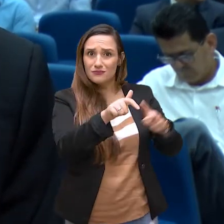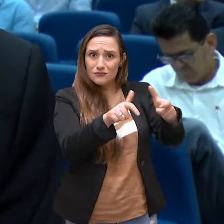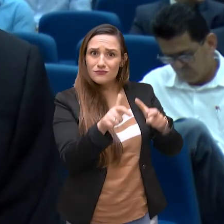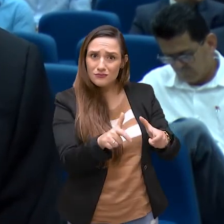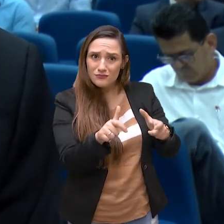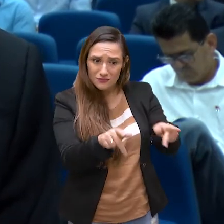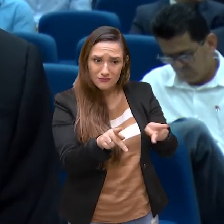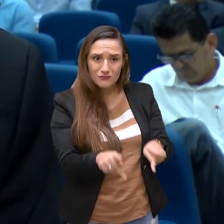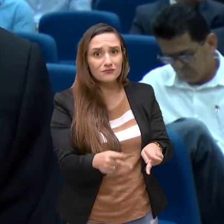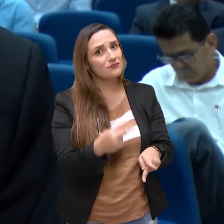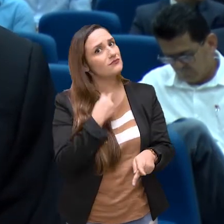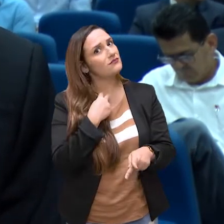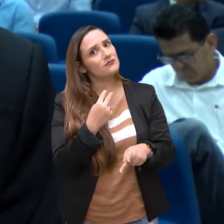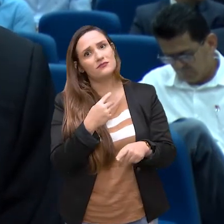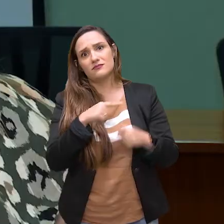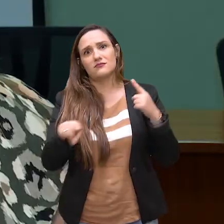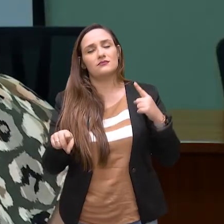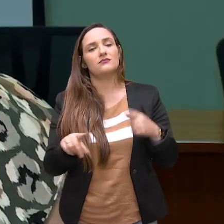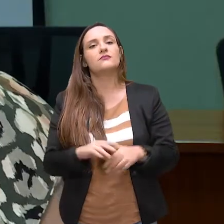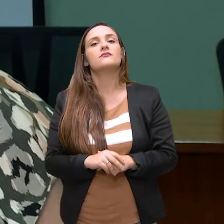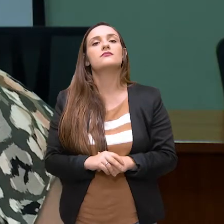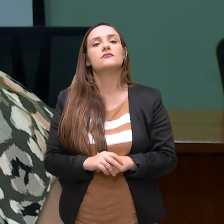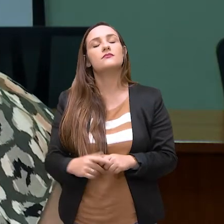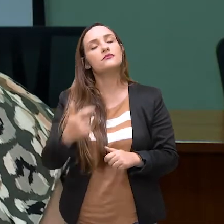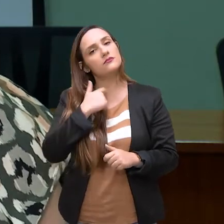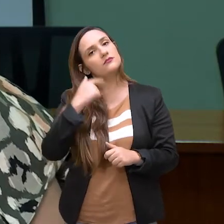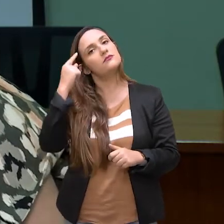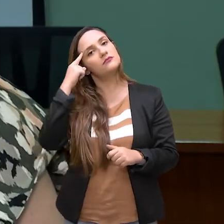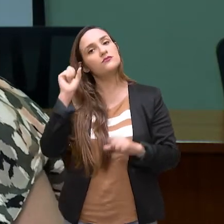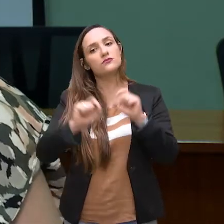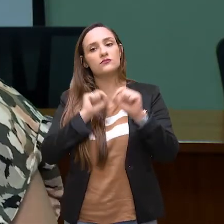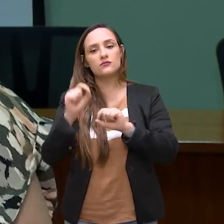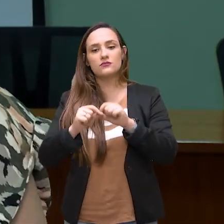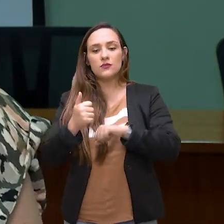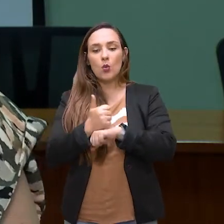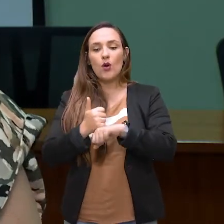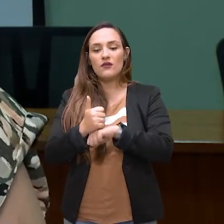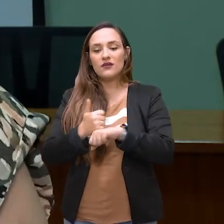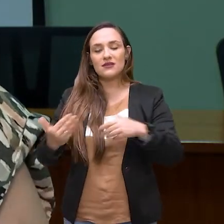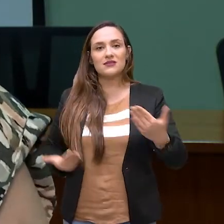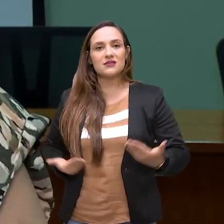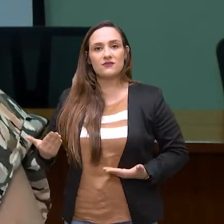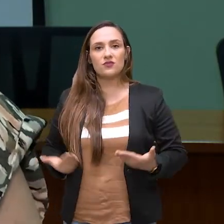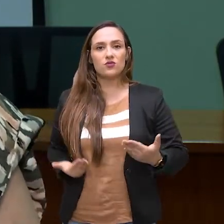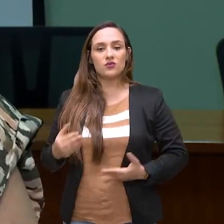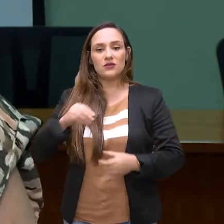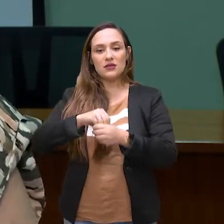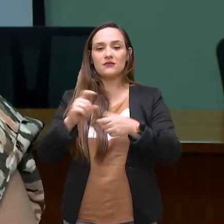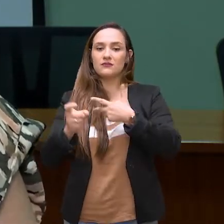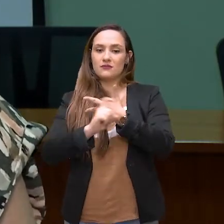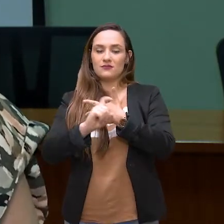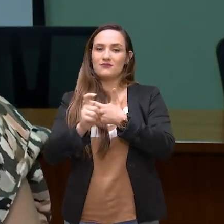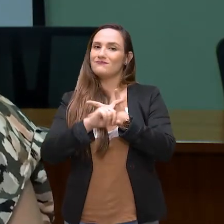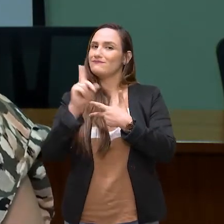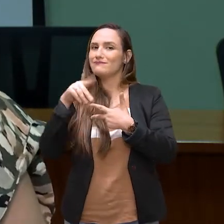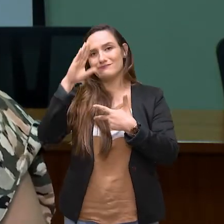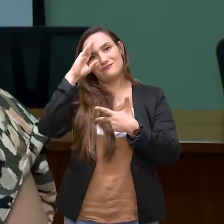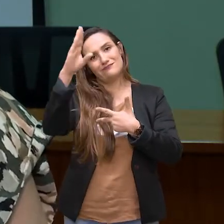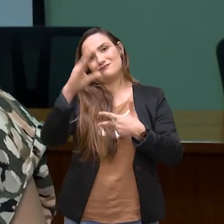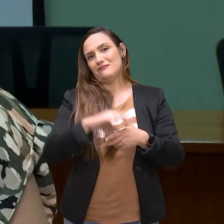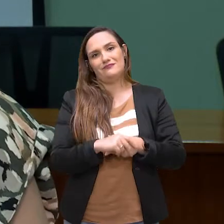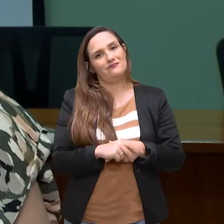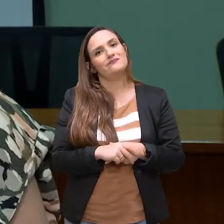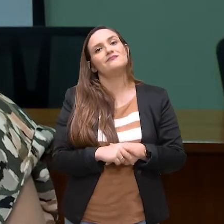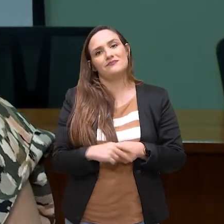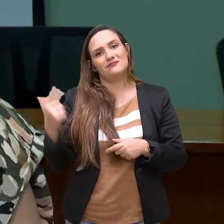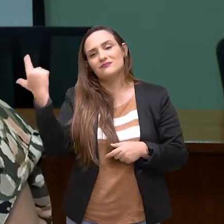públicos não são possíveis. Nós entendemos que a qualificação de servidores do Executivo é fundamental